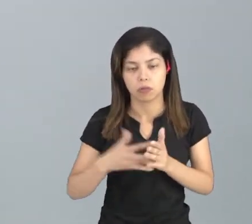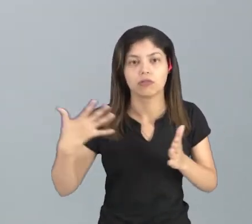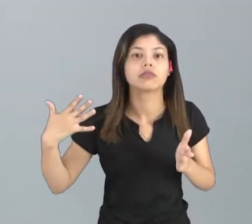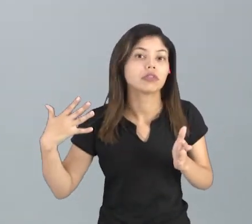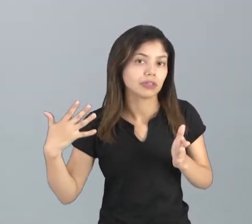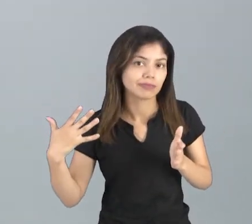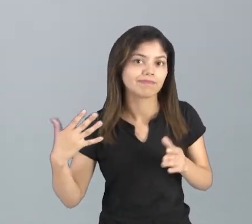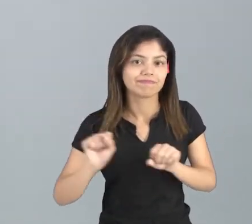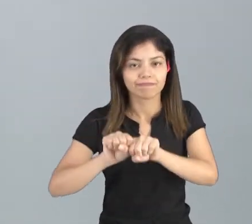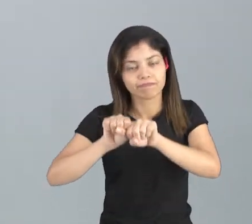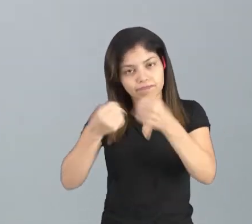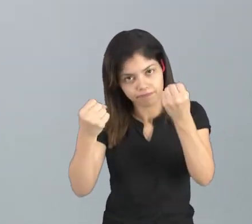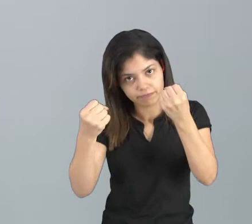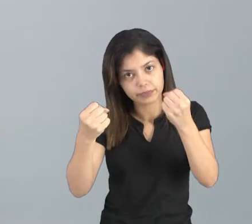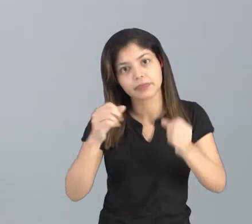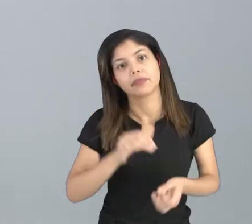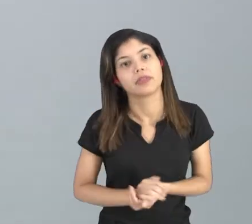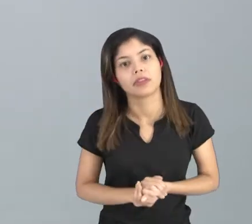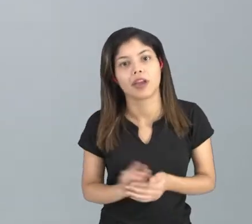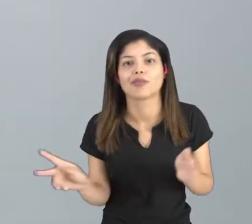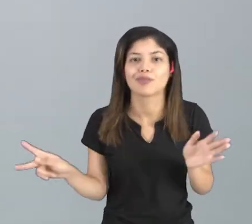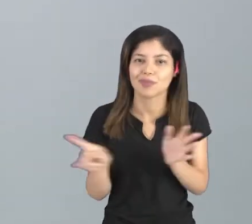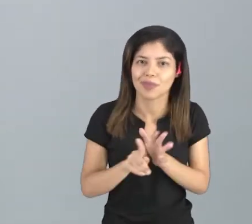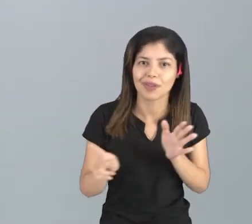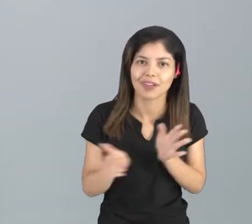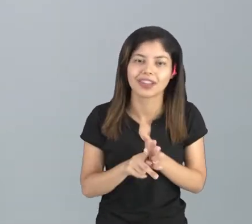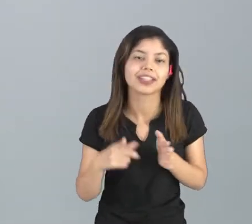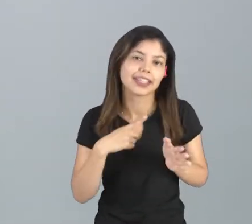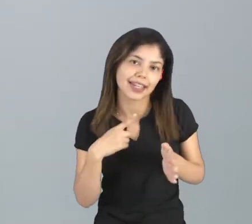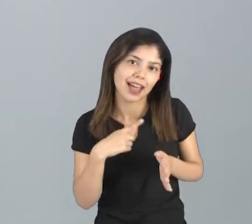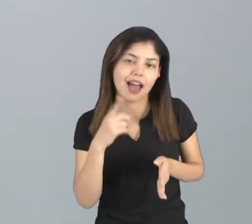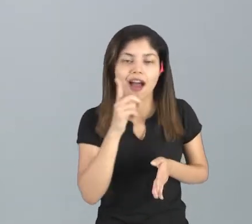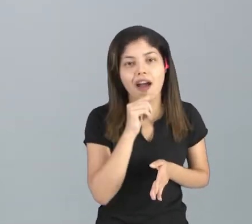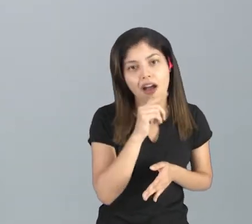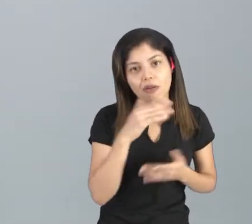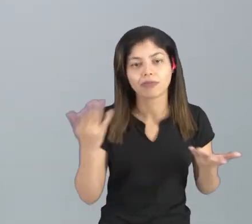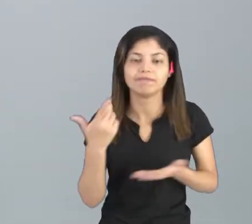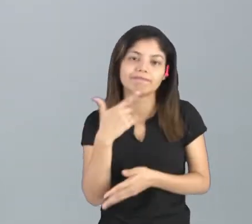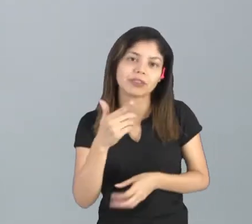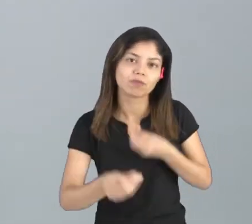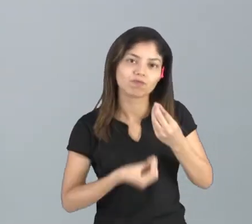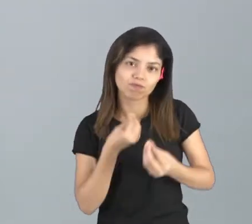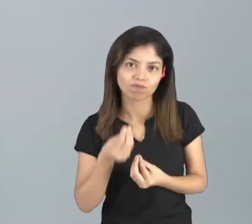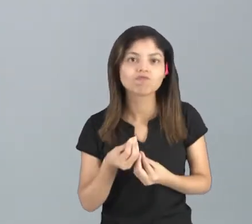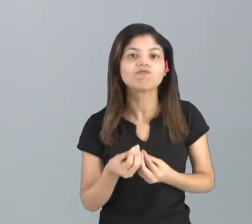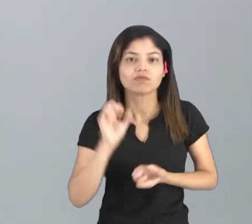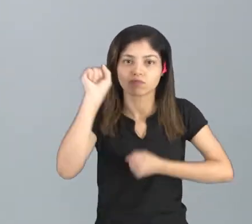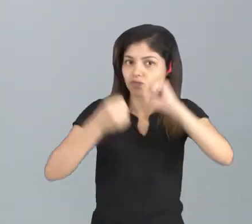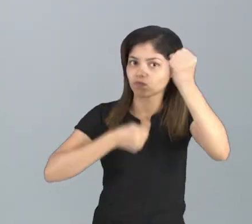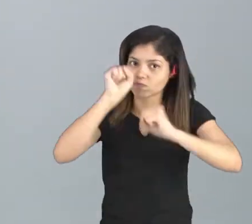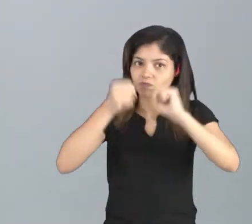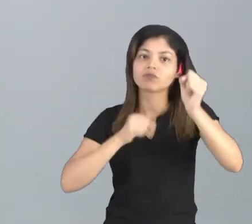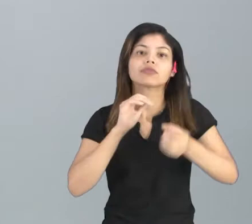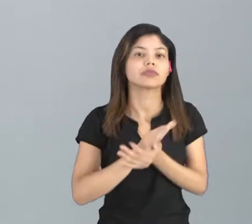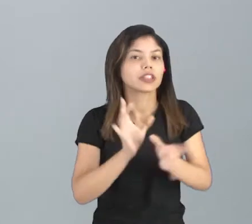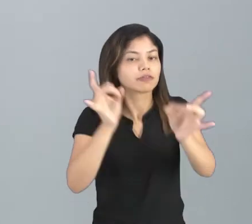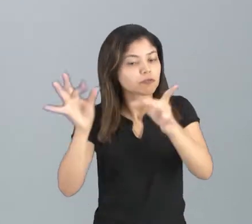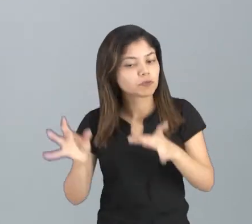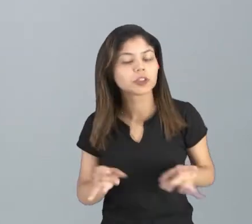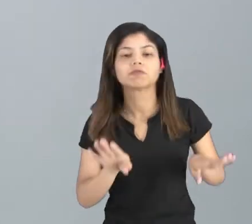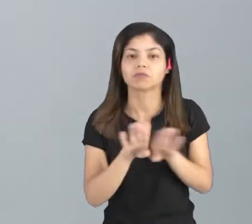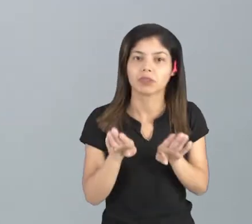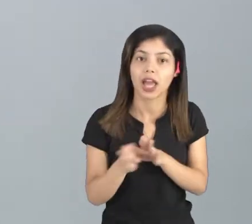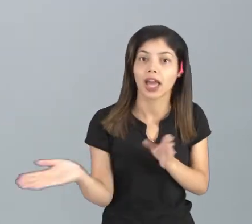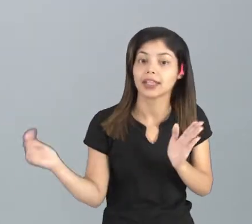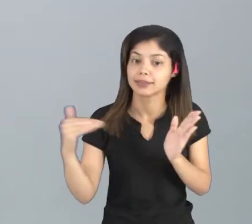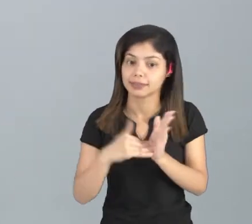muitas das vezes quebra. E aí é comprometido o fornecimento de água para as residências ou até indústrias, comércio, até